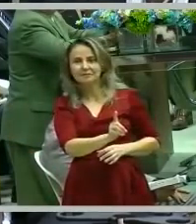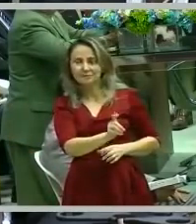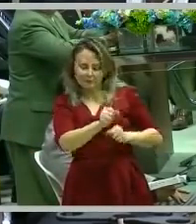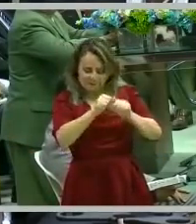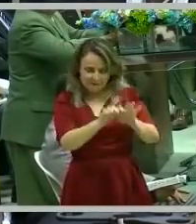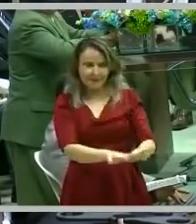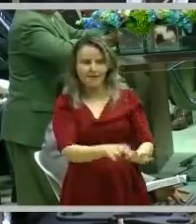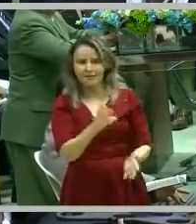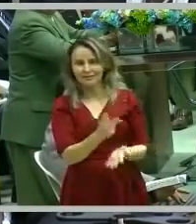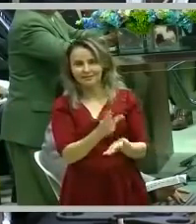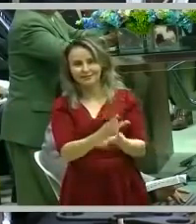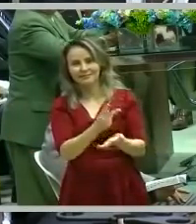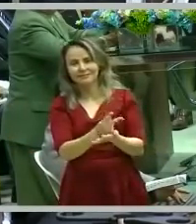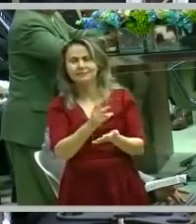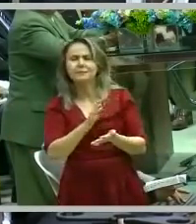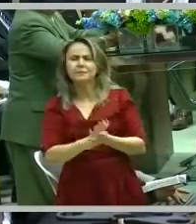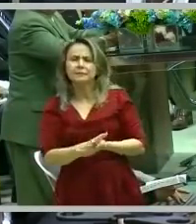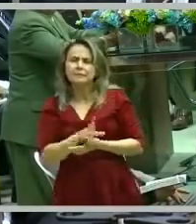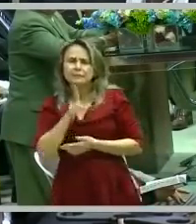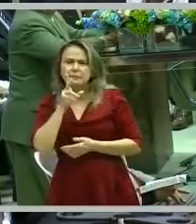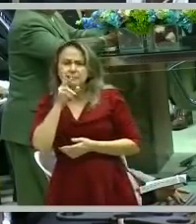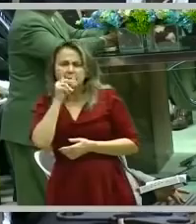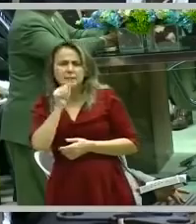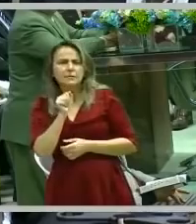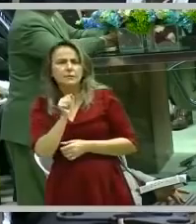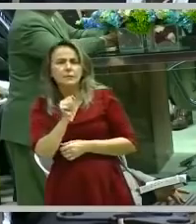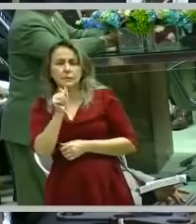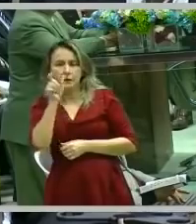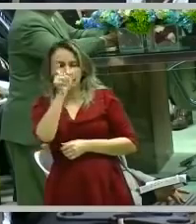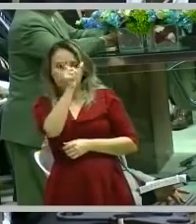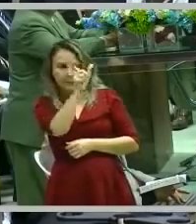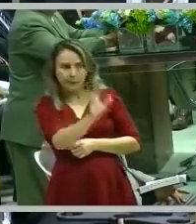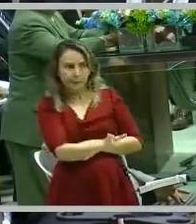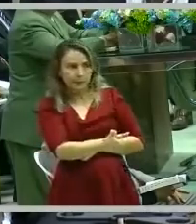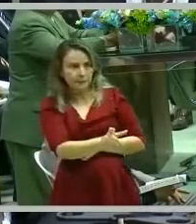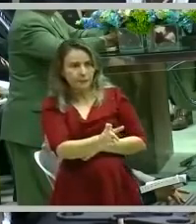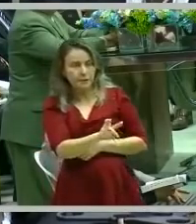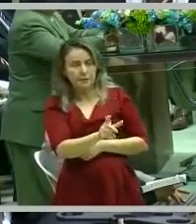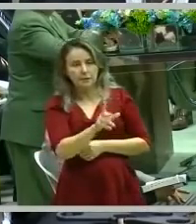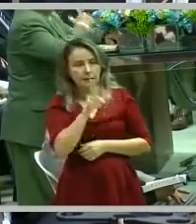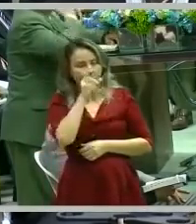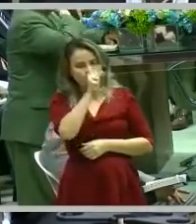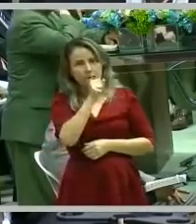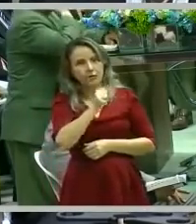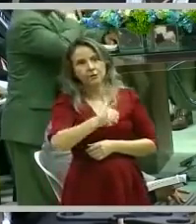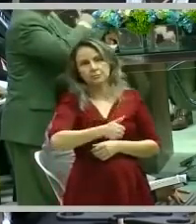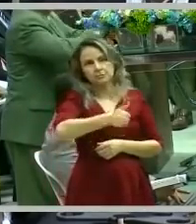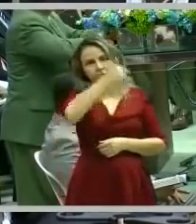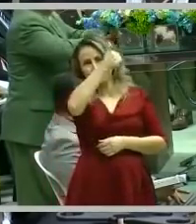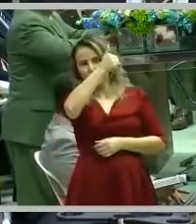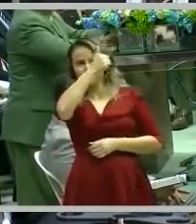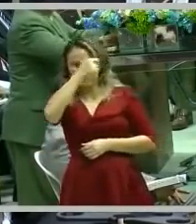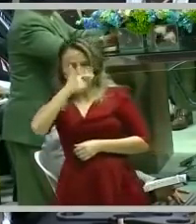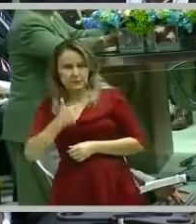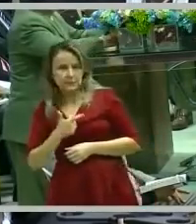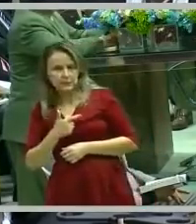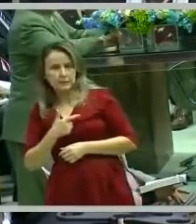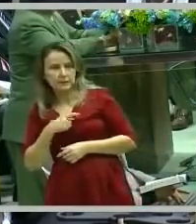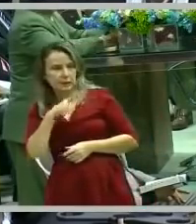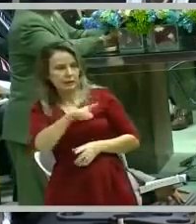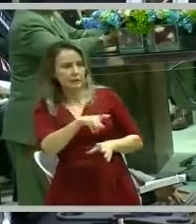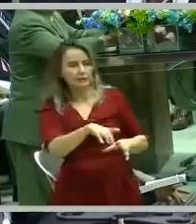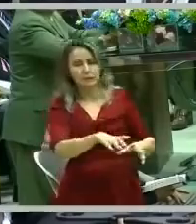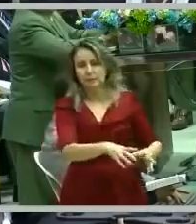Apoderar-se é como se fosse uma pessoa mais forte do que você, que voasse em cima de você, lhe agarrasse e você ficasse